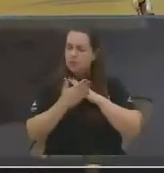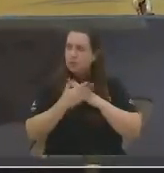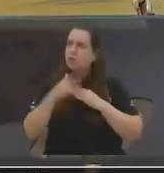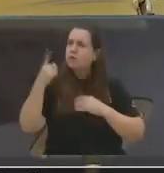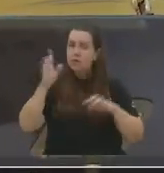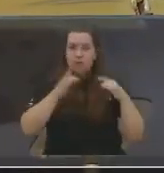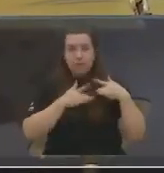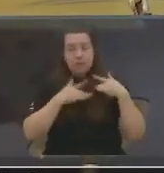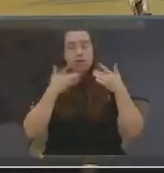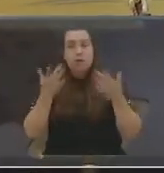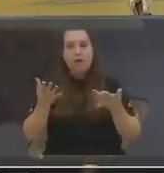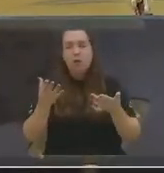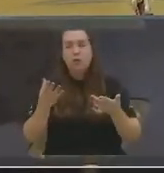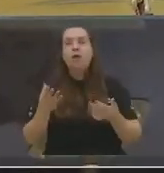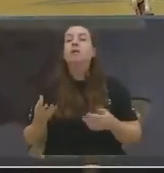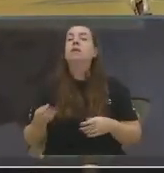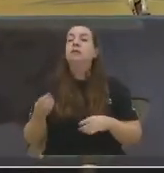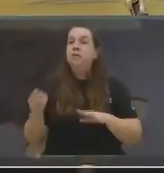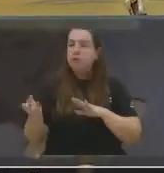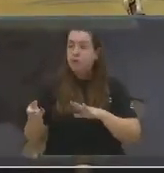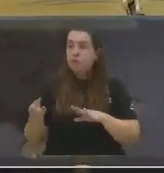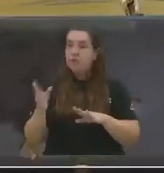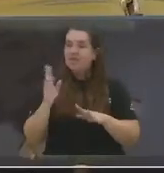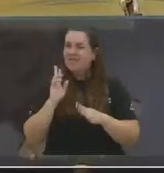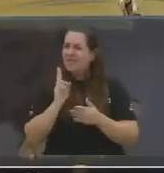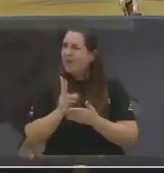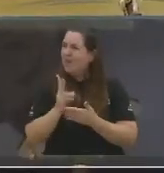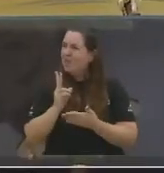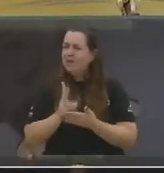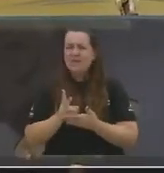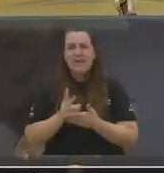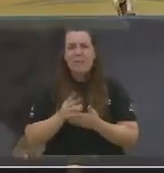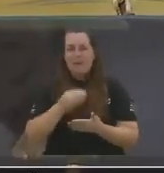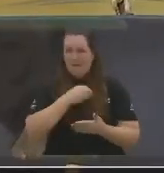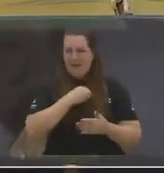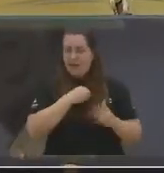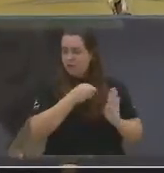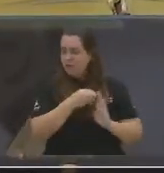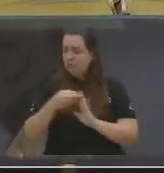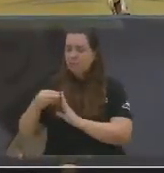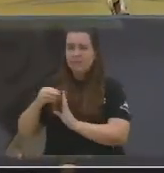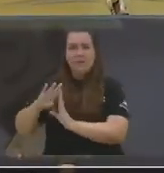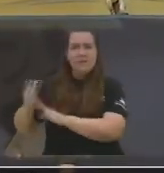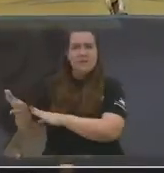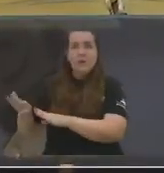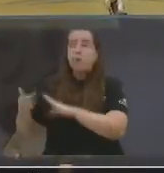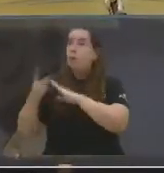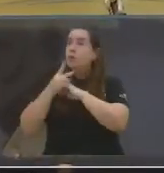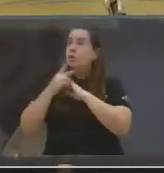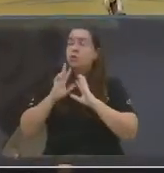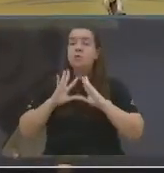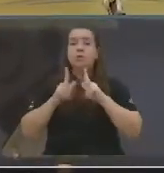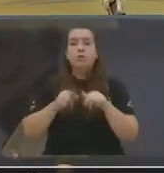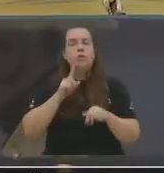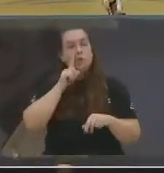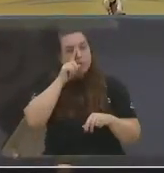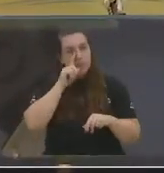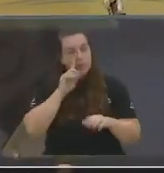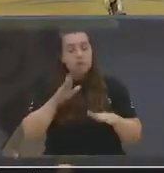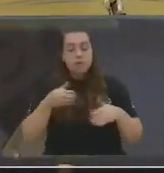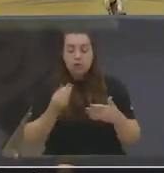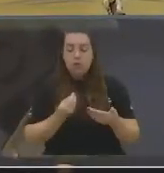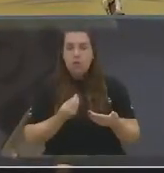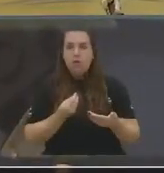Ajudados pela vossa misericórdia, sejamos sempre livres do pecado protegidos de todos os